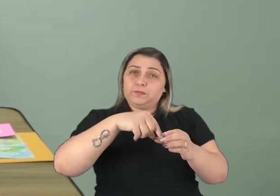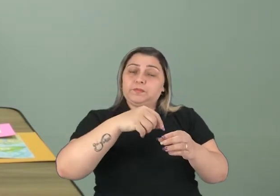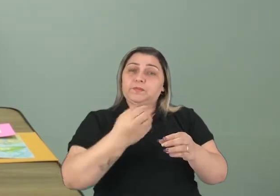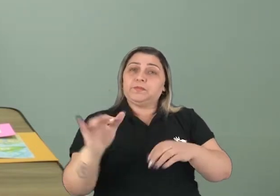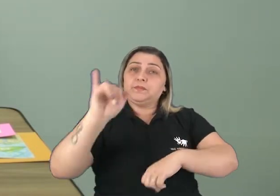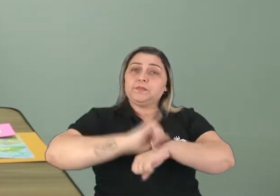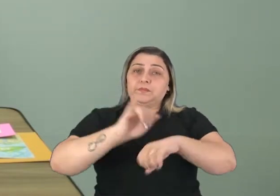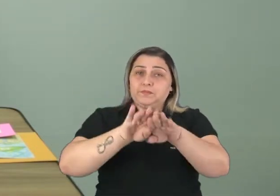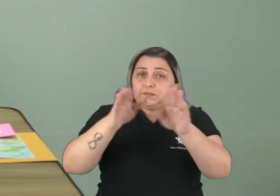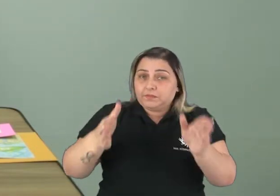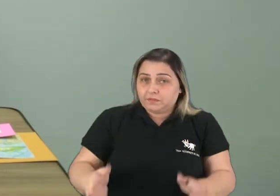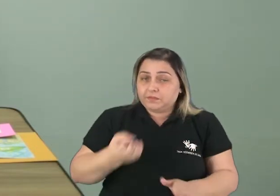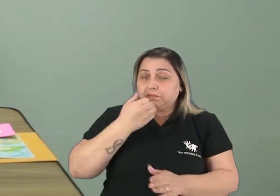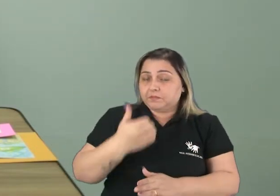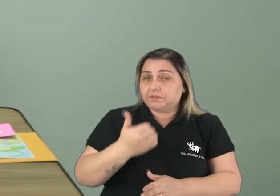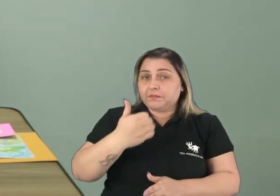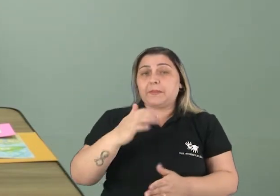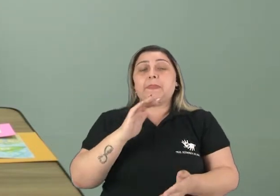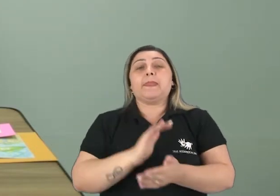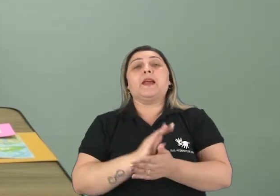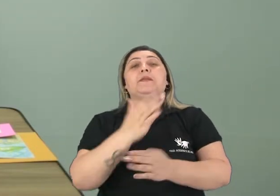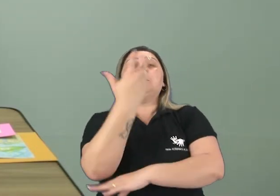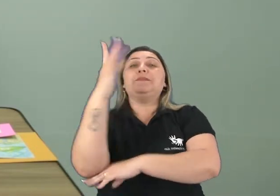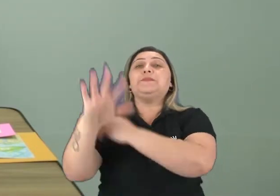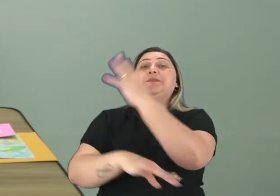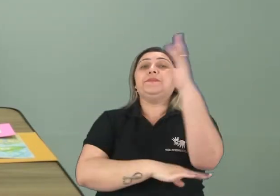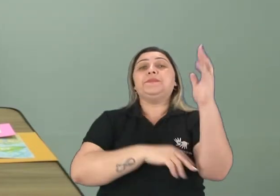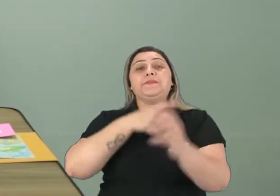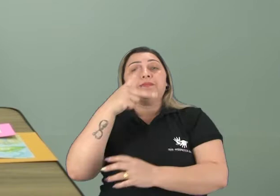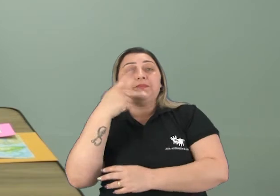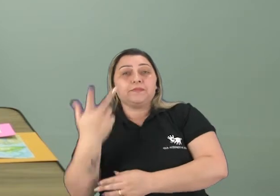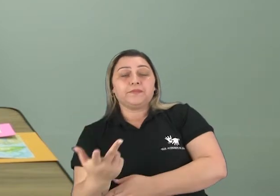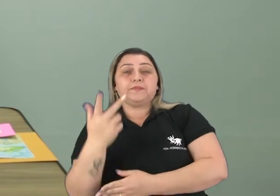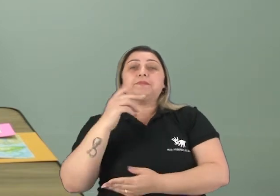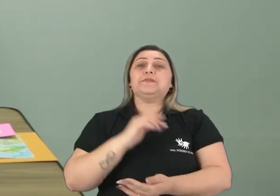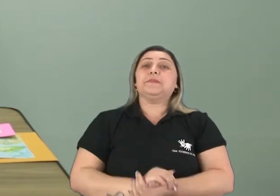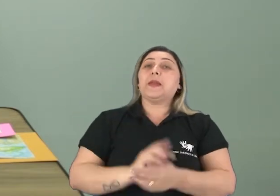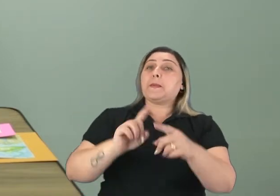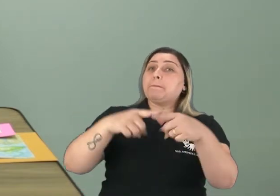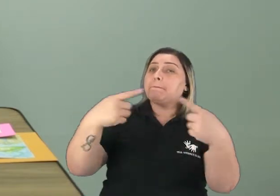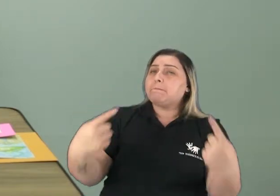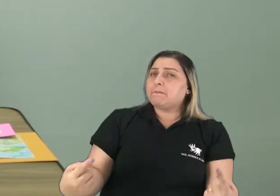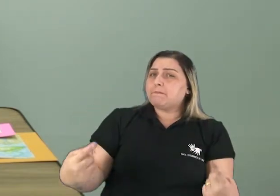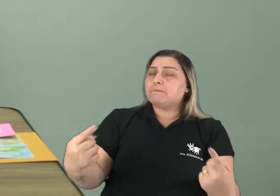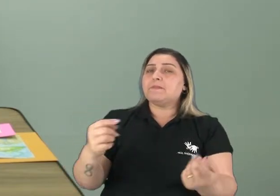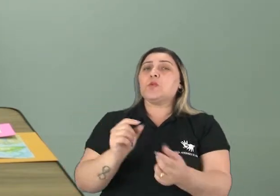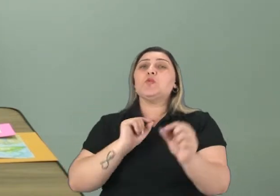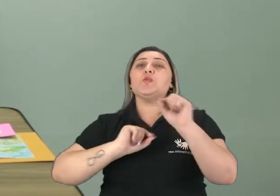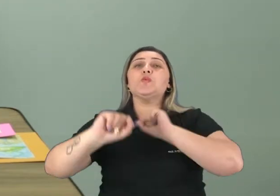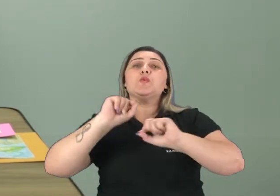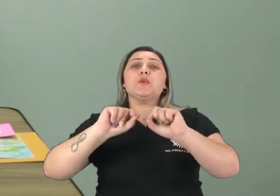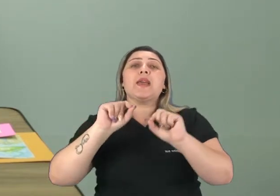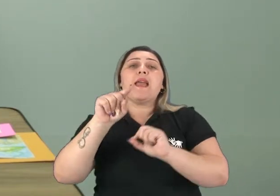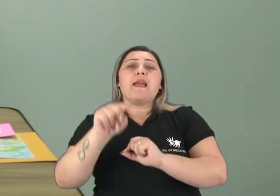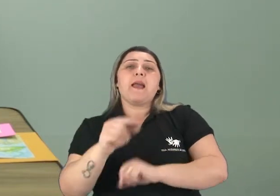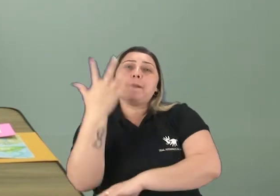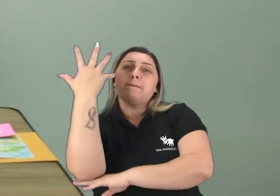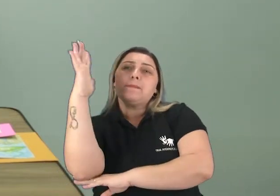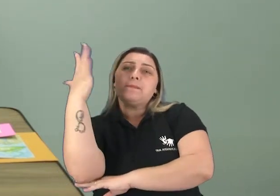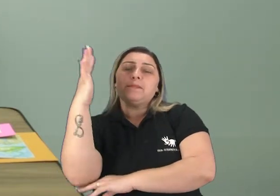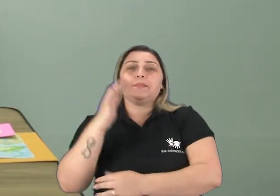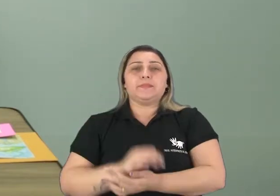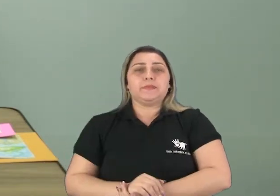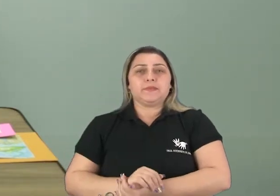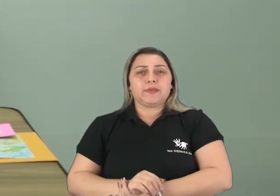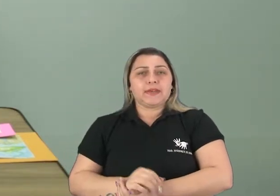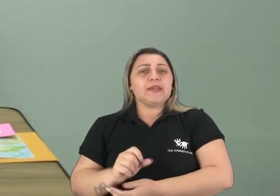Muito bem, é sobre as plantas que nós vamos falar. Mas afinal, o que é planta?